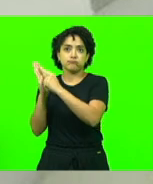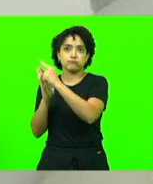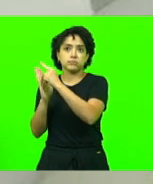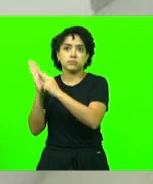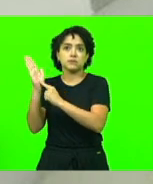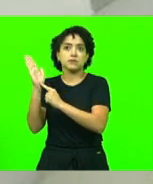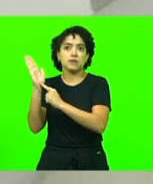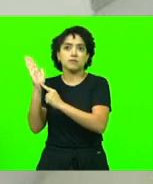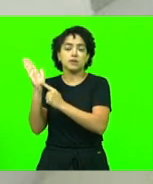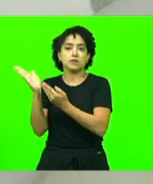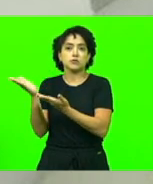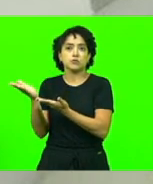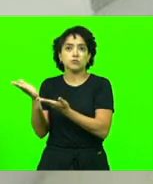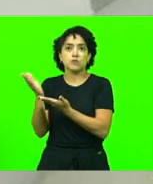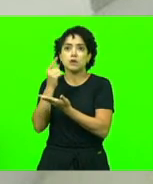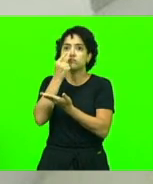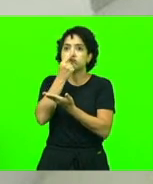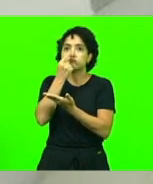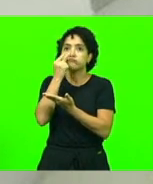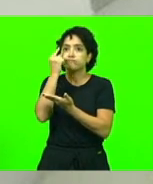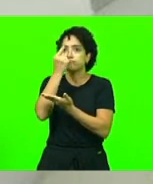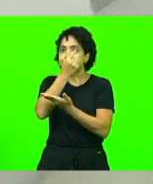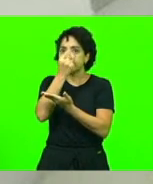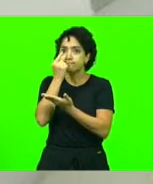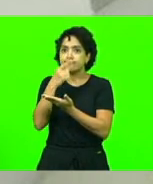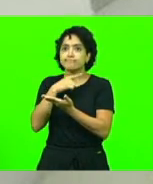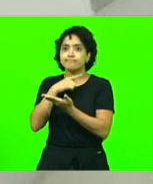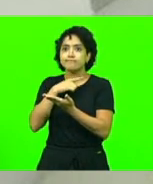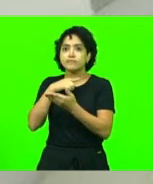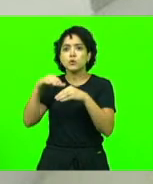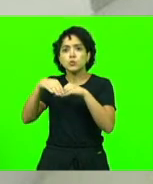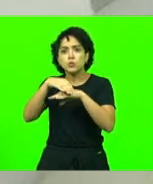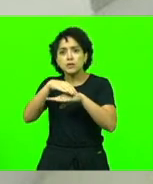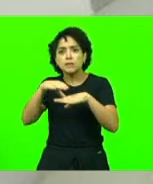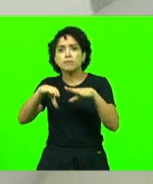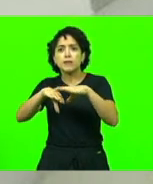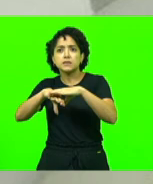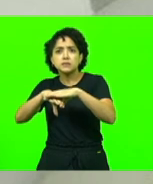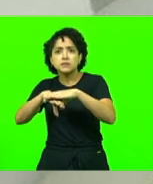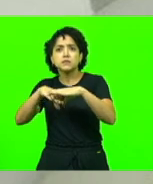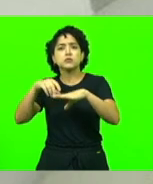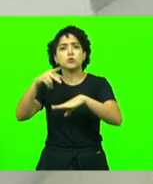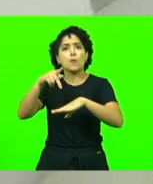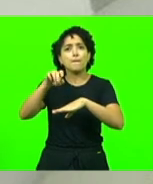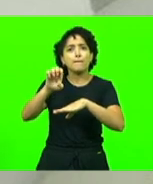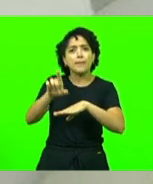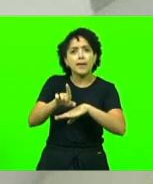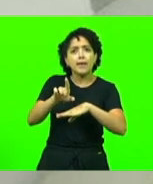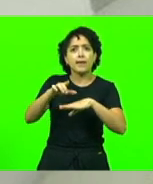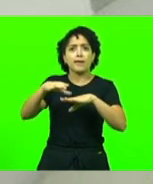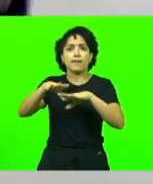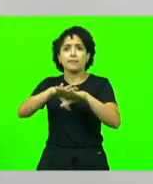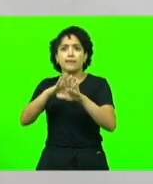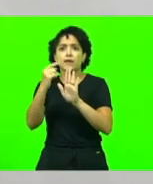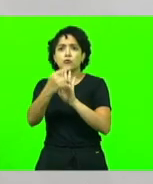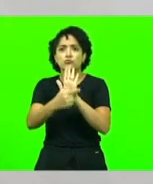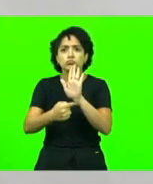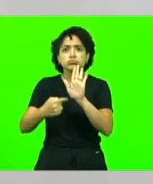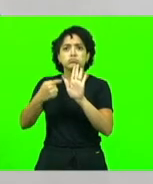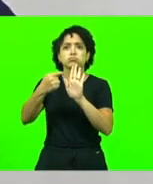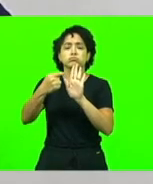ó, narizinho, olhinho, pezinhos, dedinhos. Isso aí não é gente?